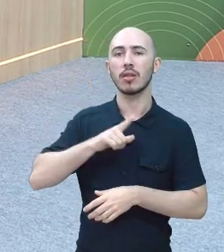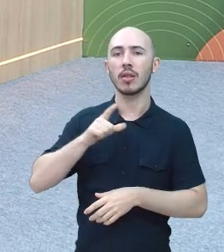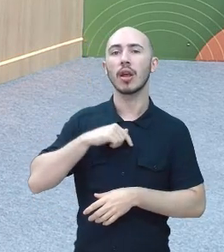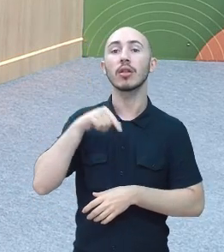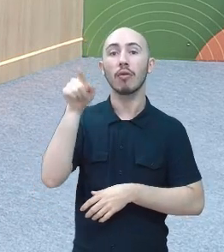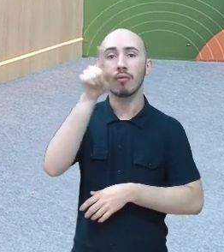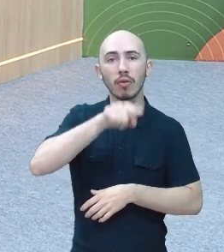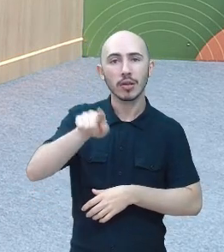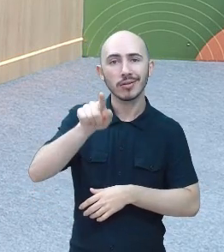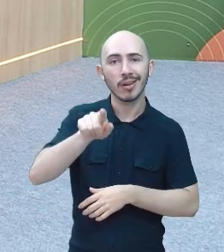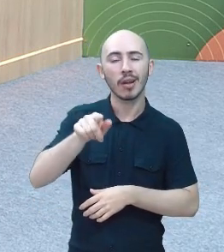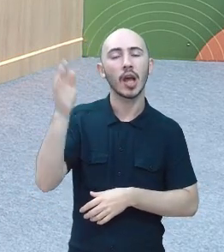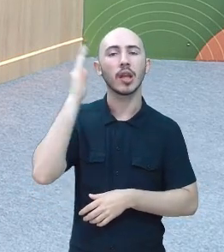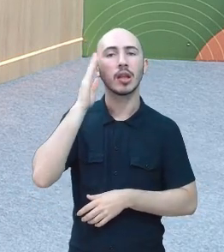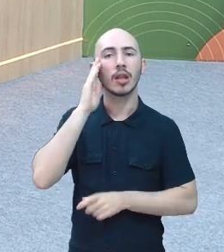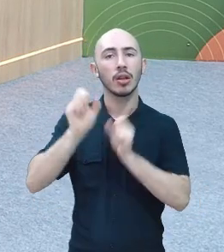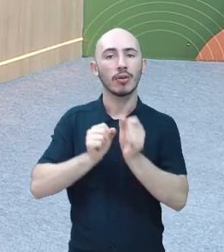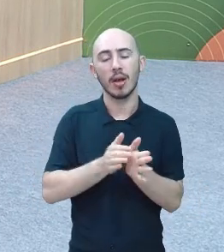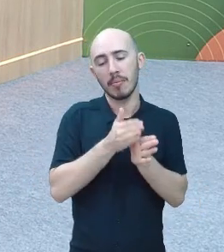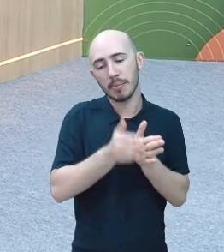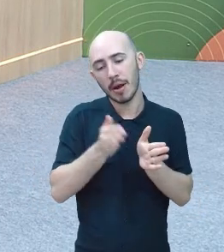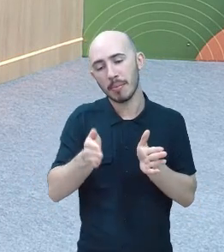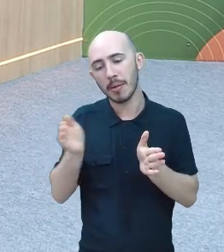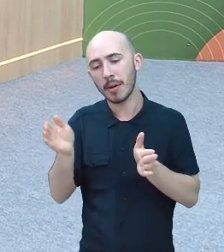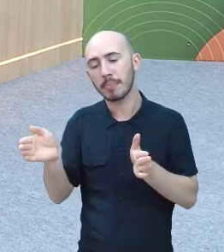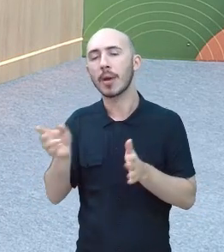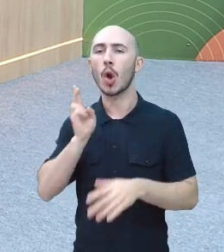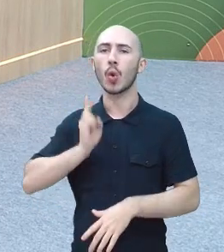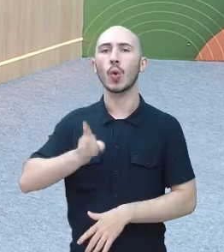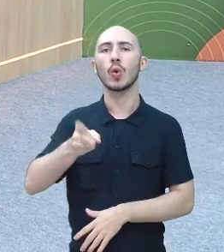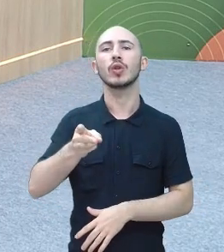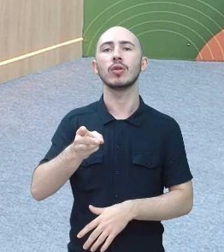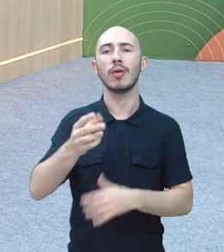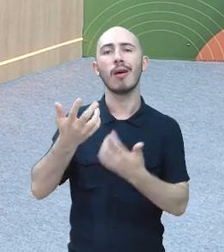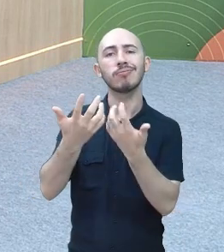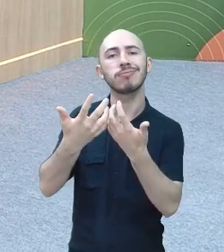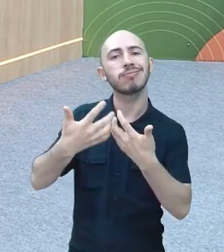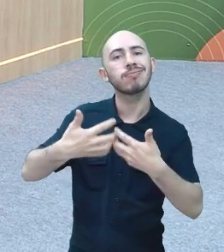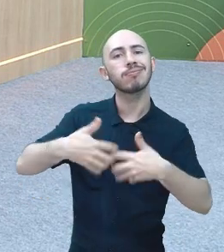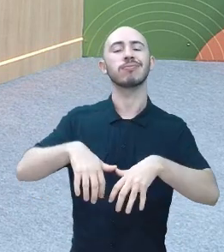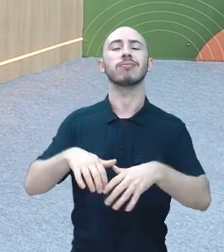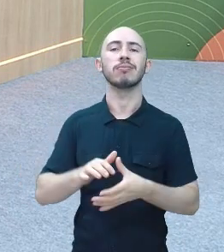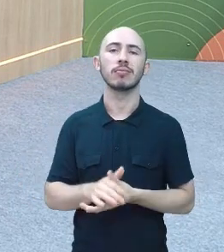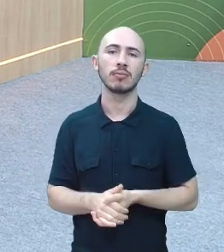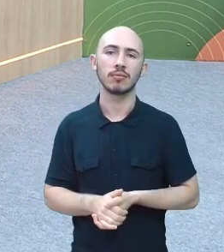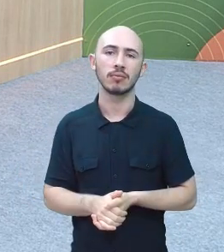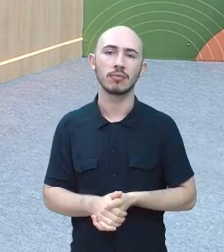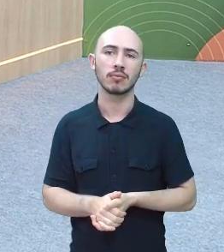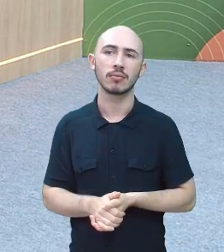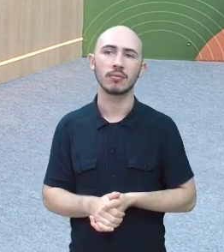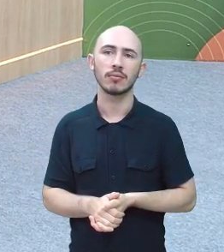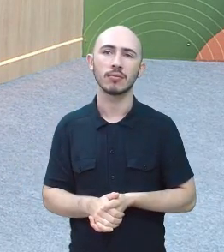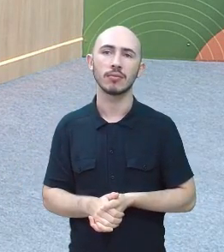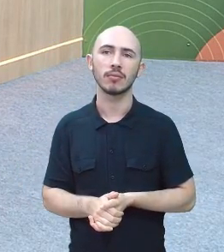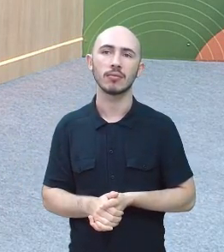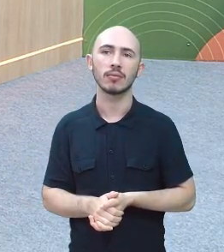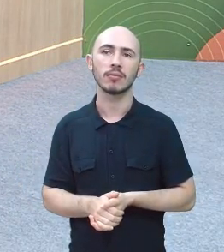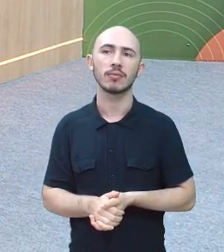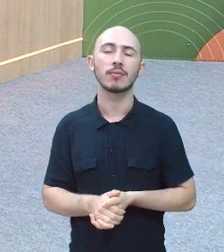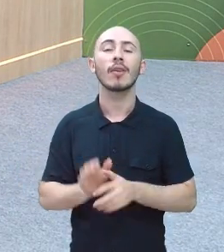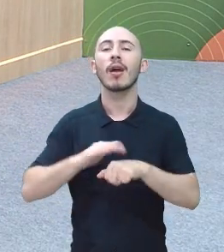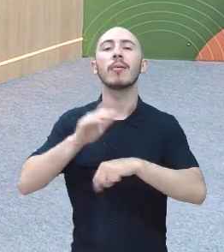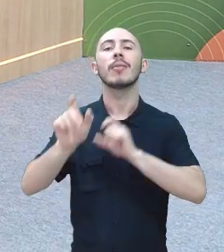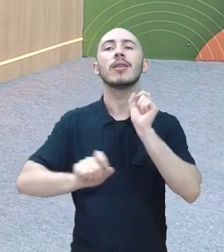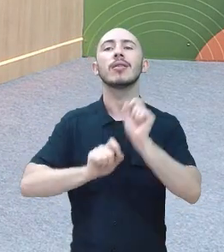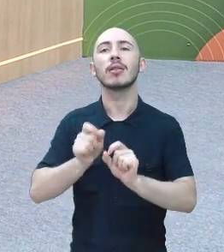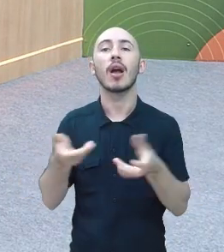indicando e dando o passo a passo para que você não se perca no processo de construção do seu equipamento. O que mais? Agora